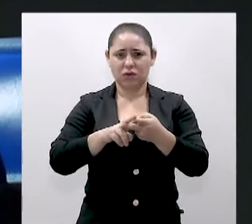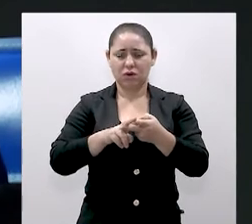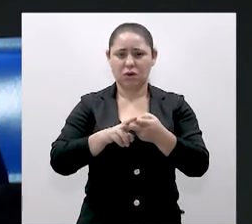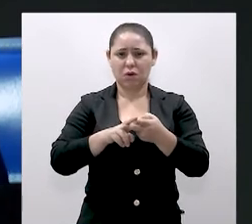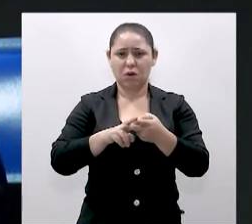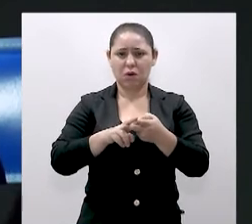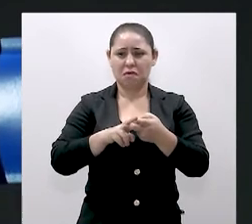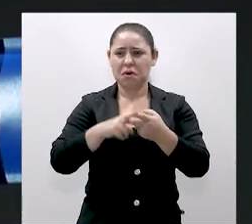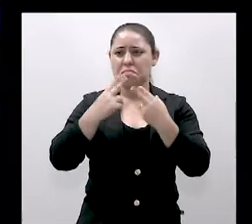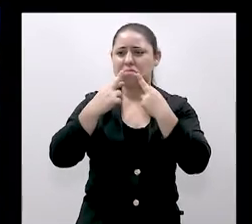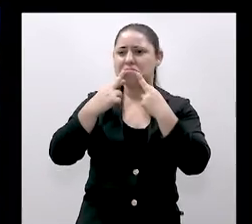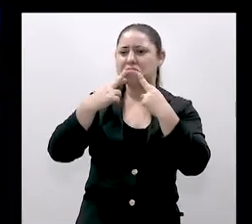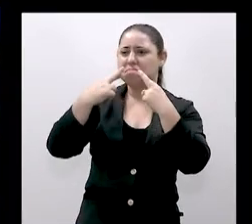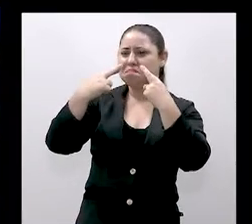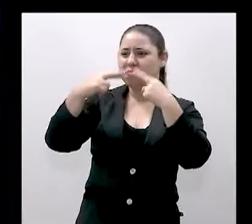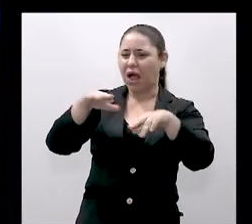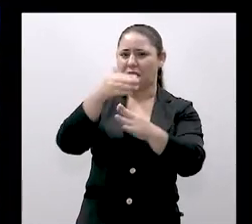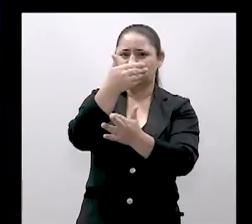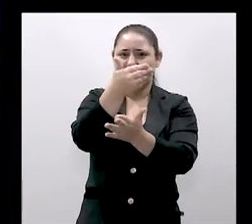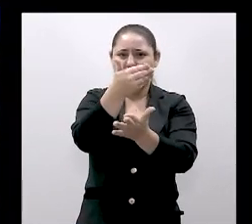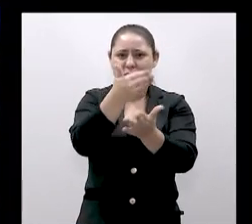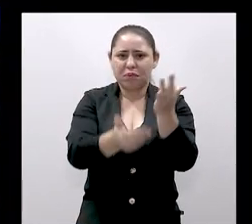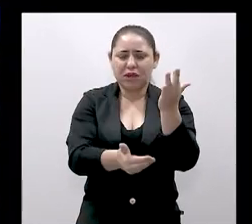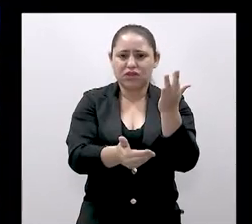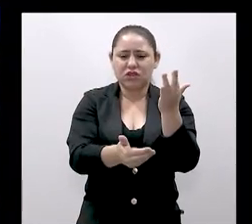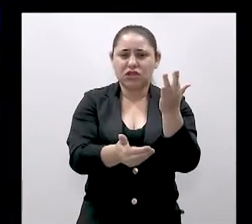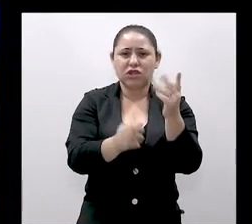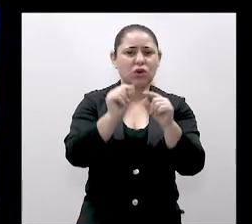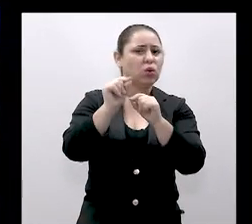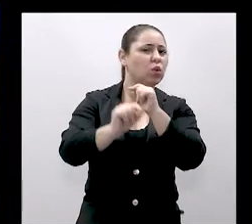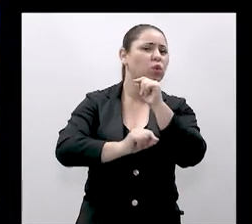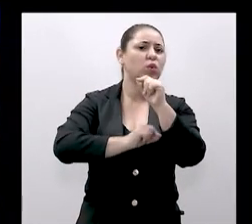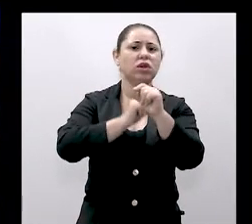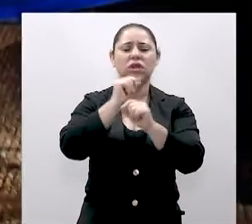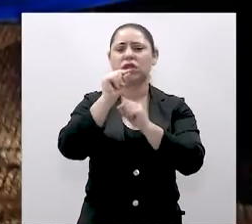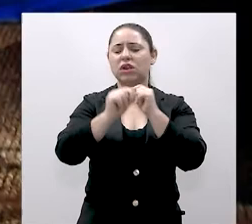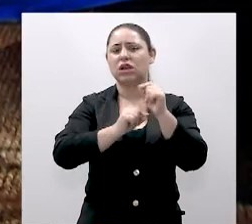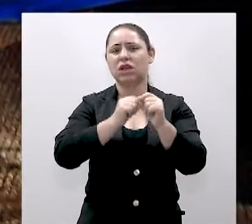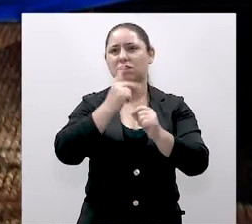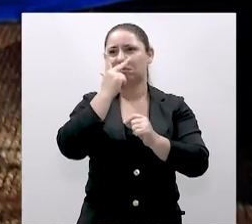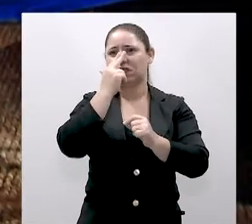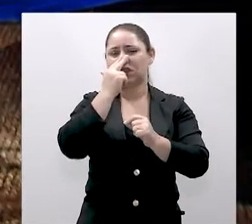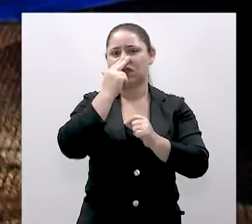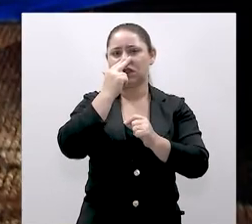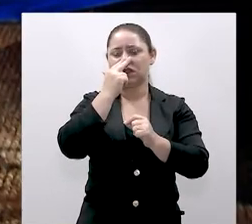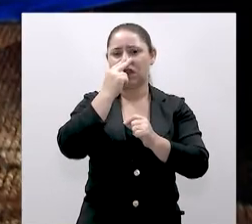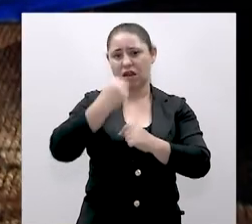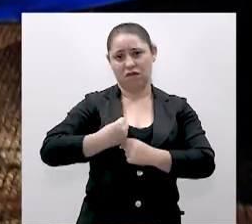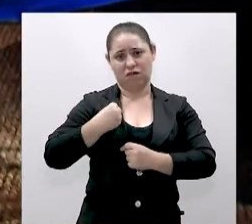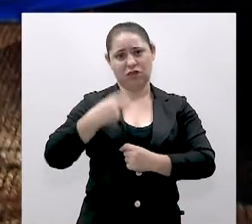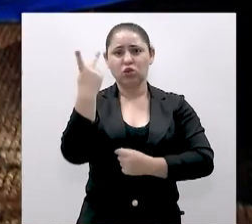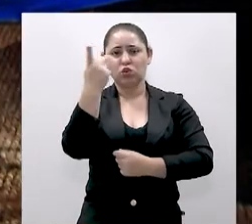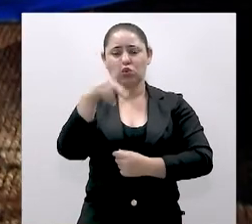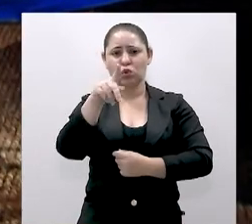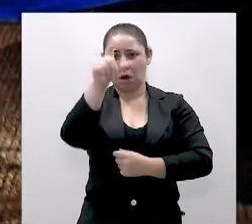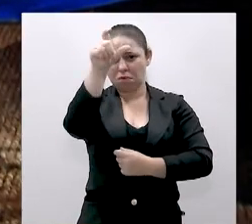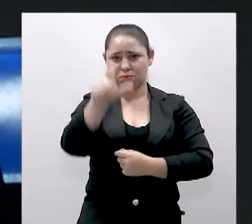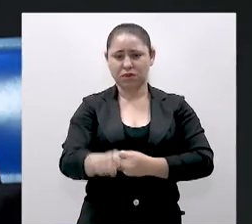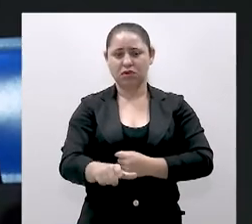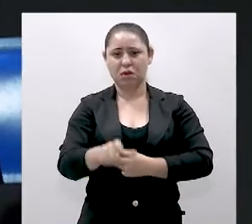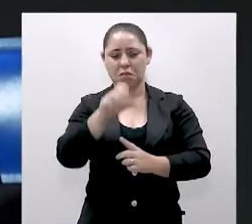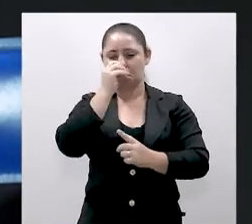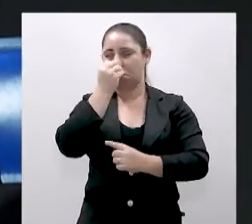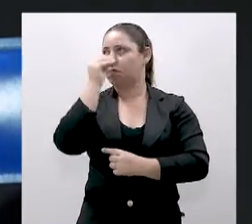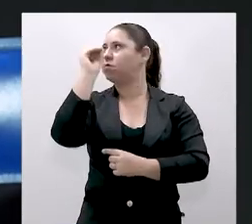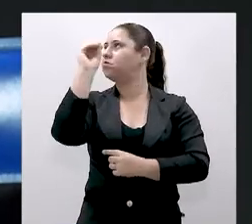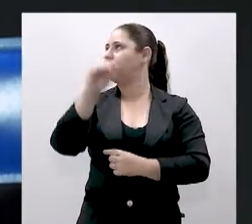liberdade só foi criticado senhor perdeu aquele aquela estátua aquela coisa tem que fazer sua razão de ser também reconheceu que sua vida aquilo